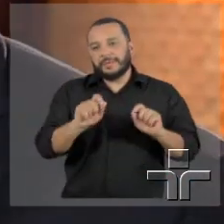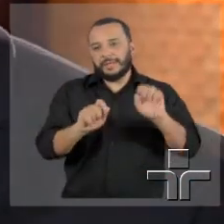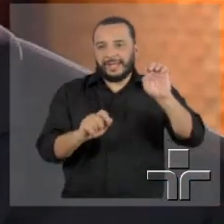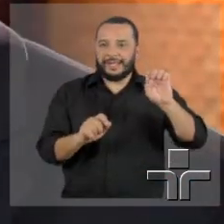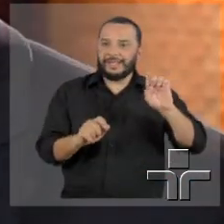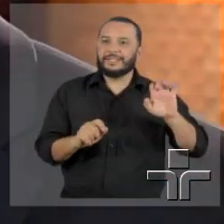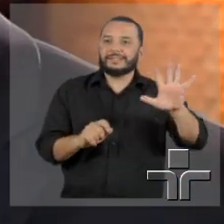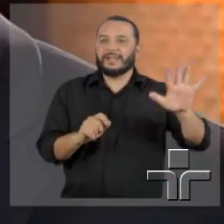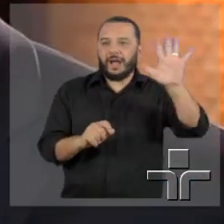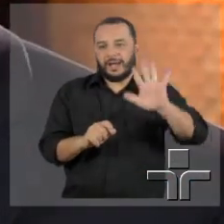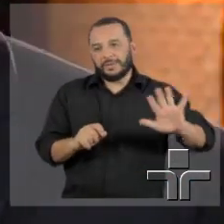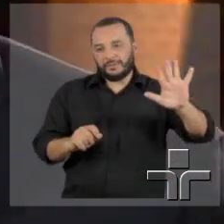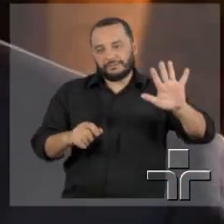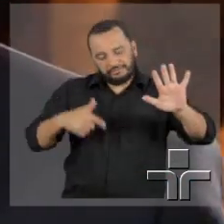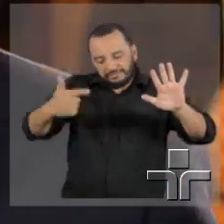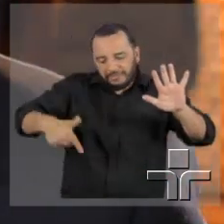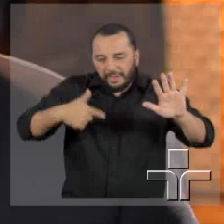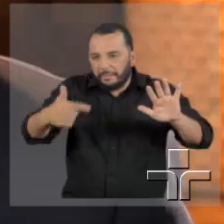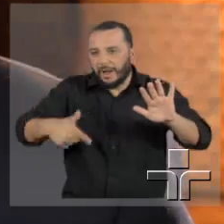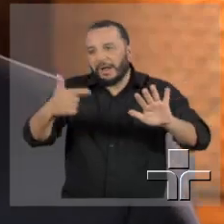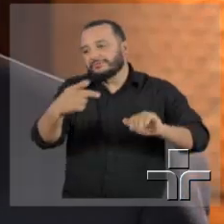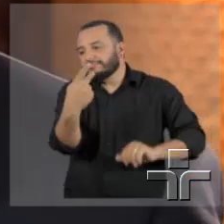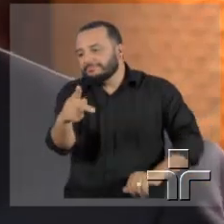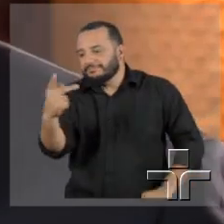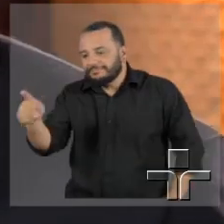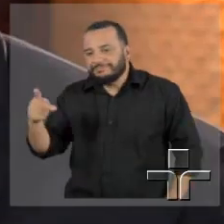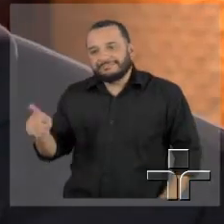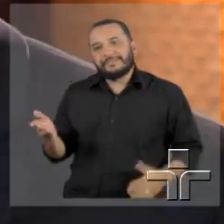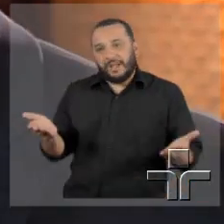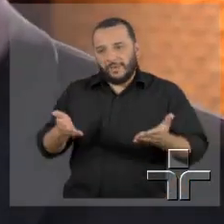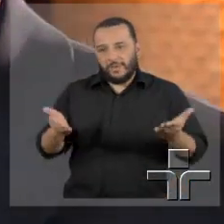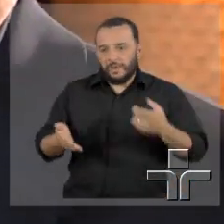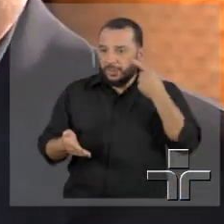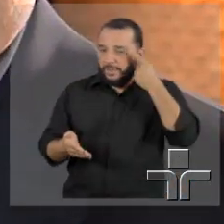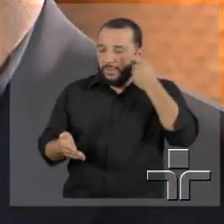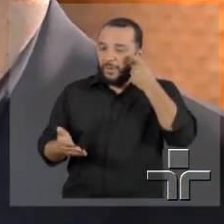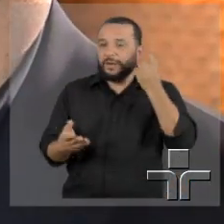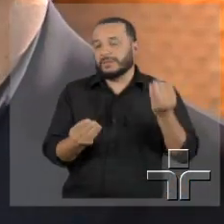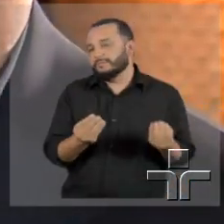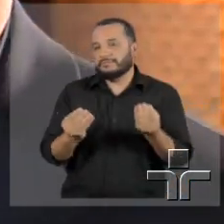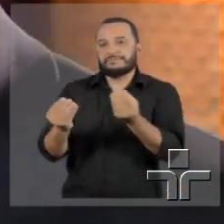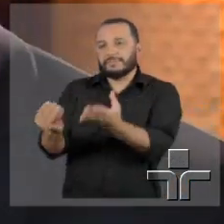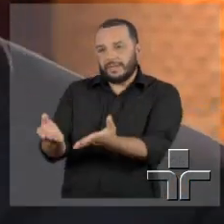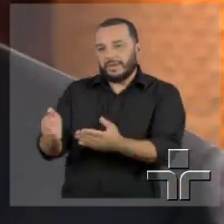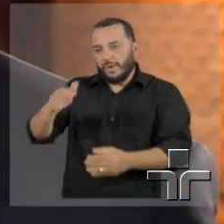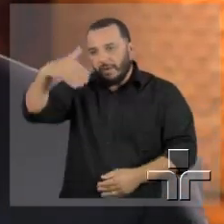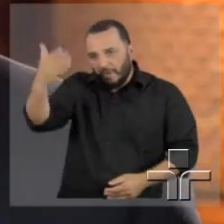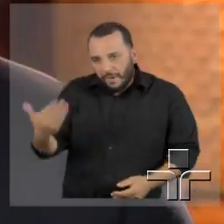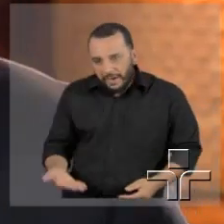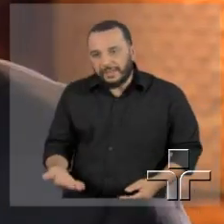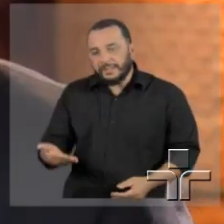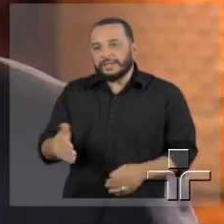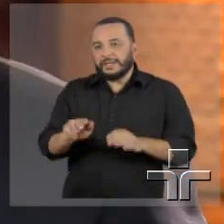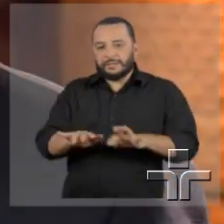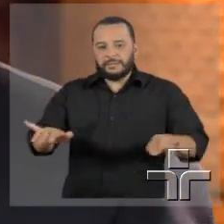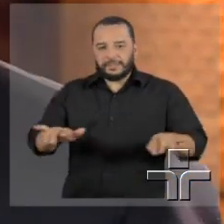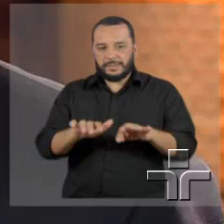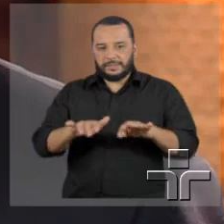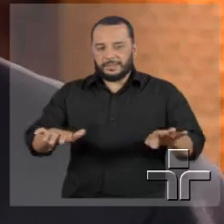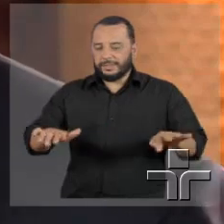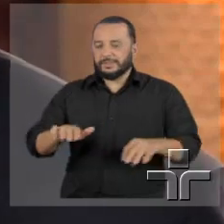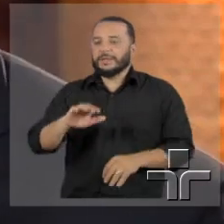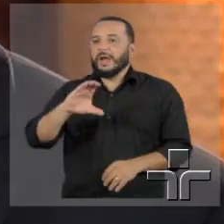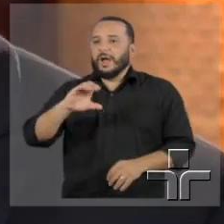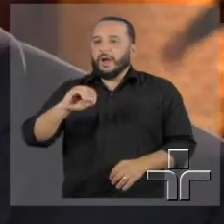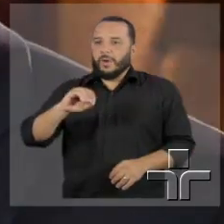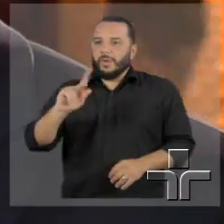de atuação. E agora estamos concedendo, o governador João Dória está concedendo esta honraria para o pianista Arnaldo